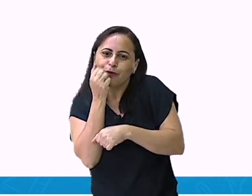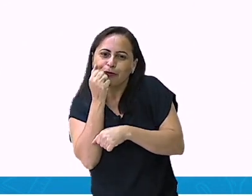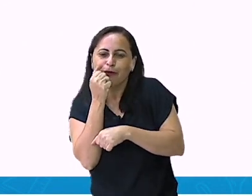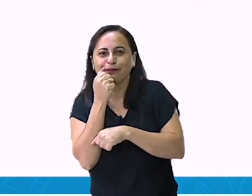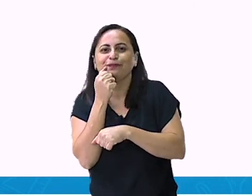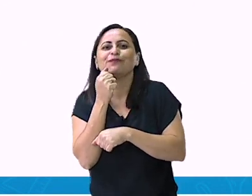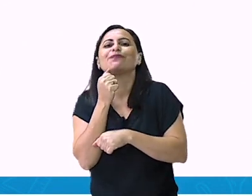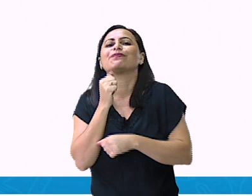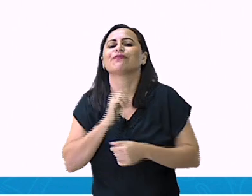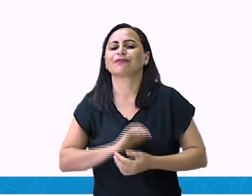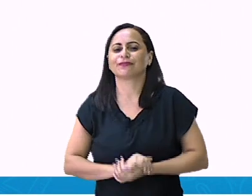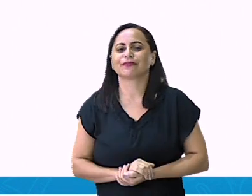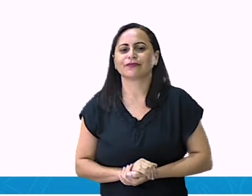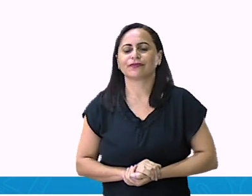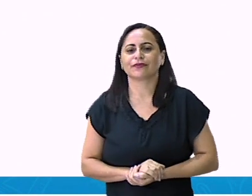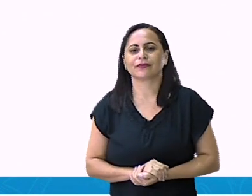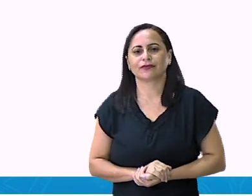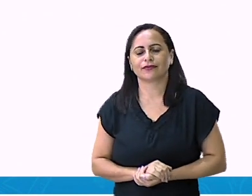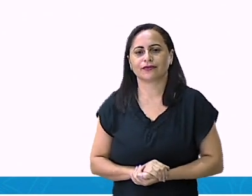Comeu tudinho.